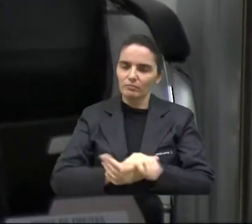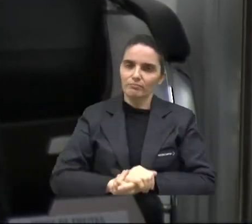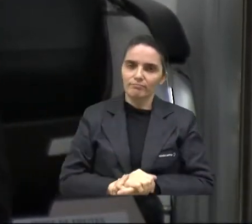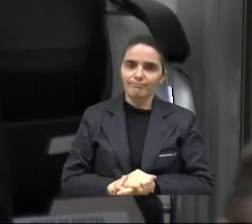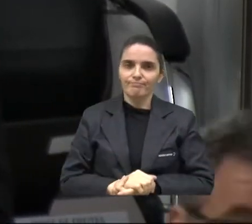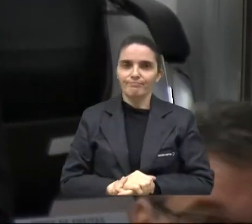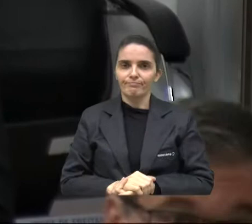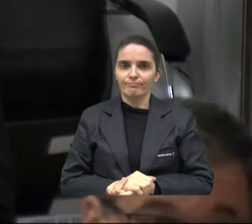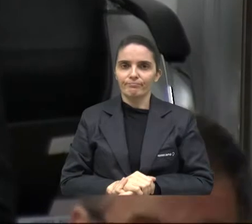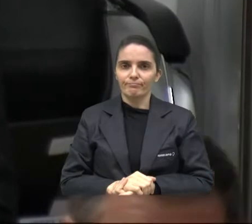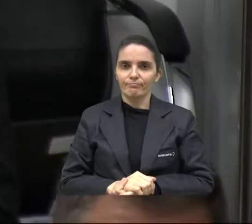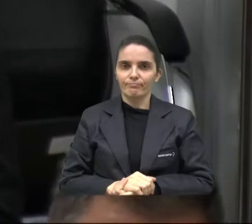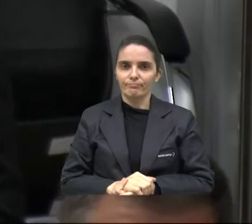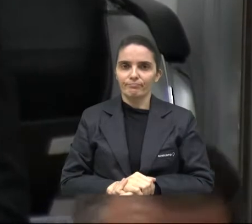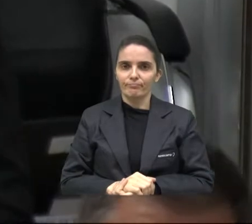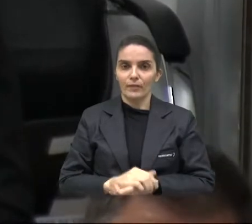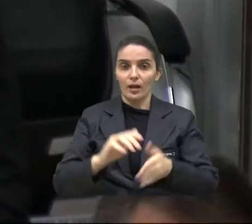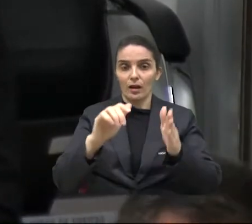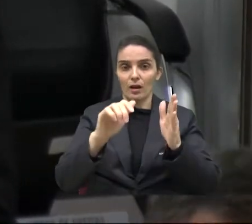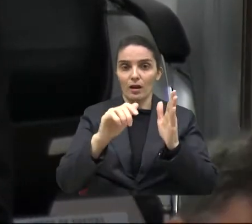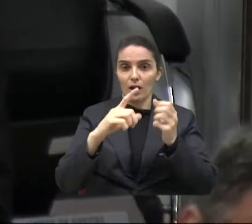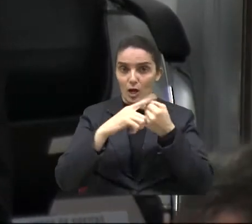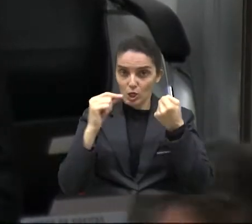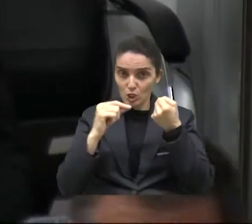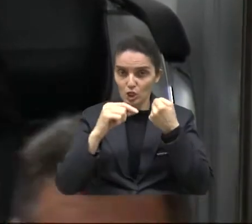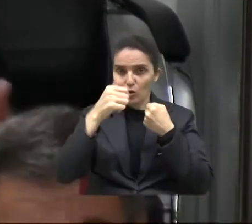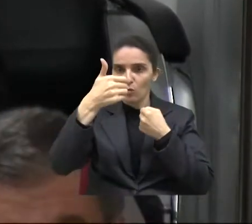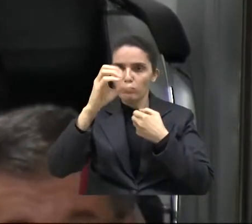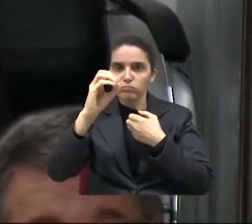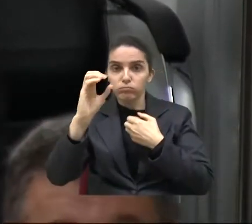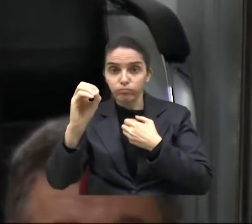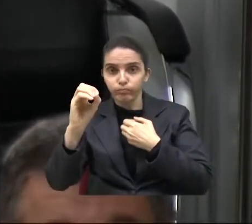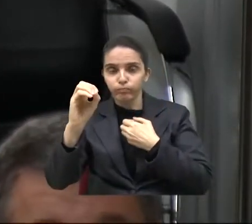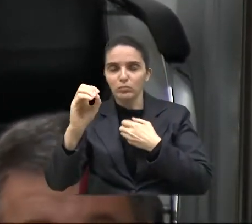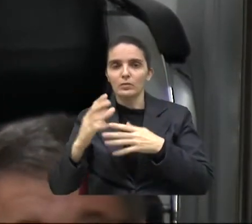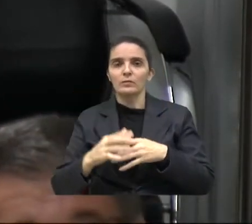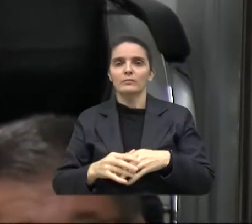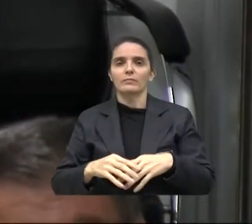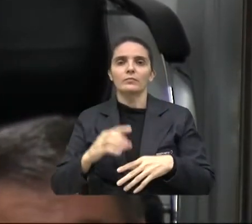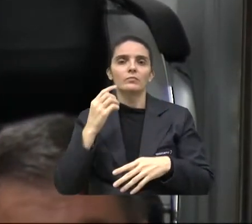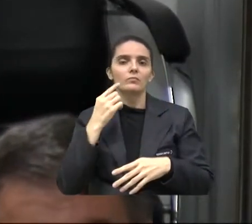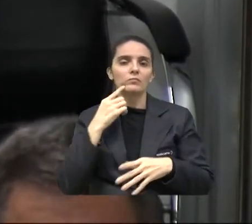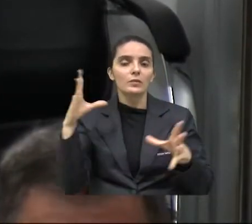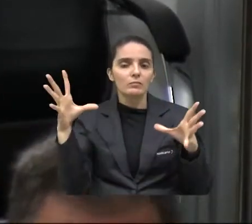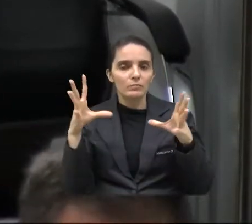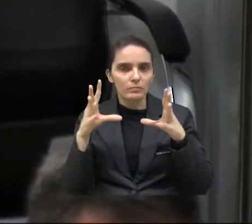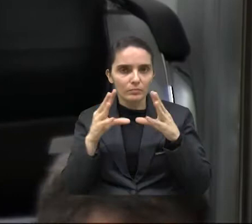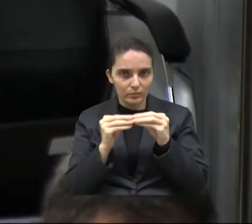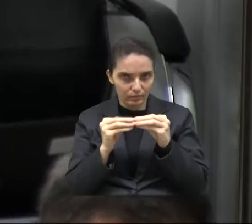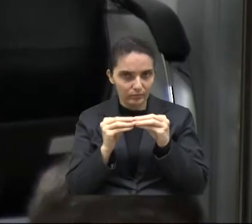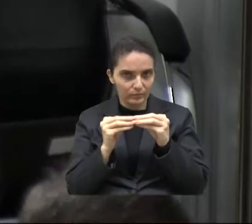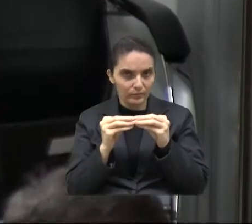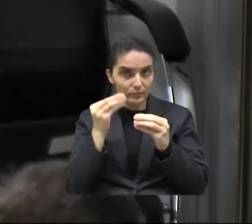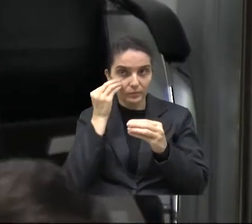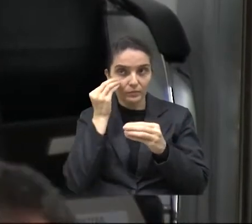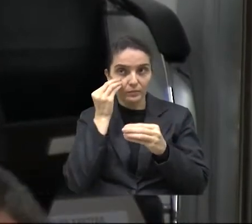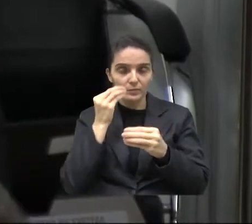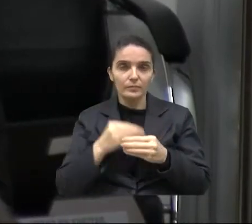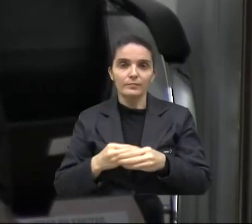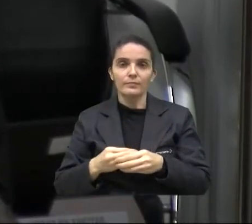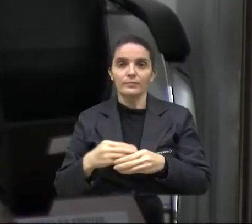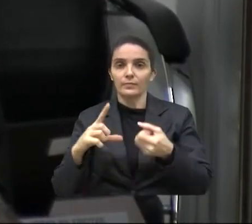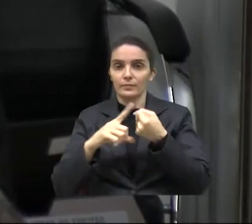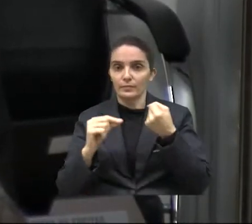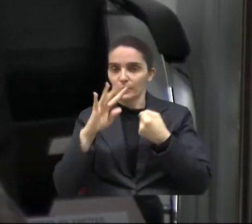não tem mais de 100 artigos esse projeto, em 5 minutos não consigo falar tudo. Vou tentar ser bem breve. No artigo 4 desse projeto